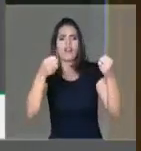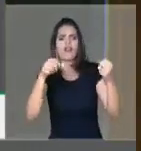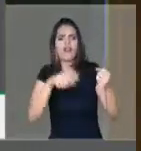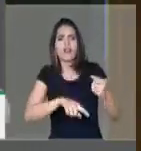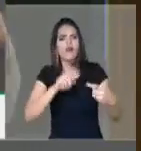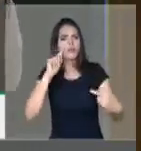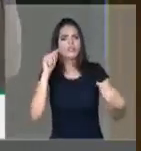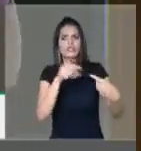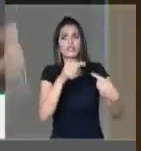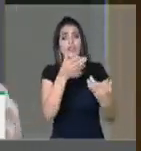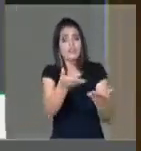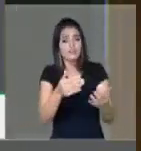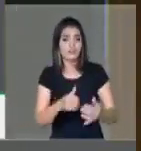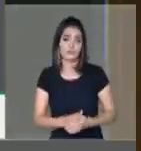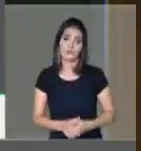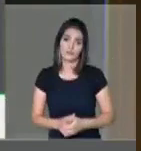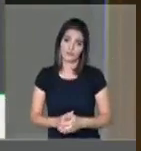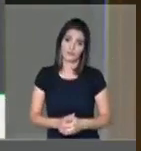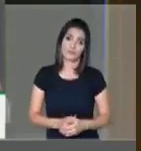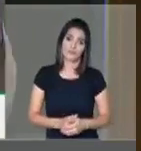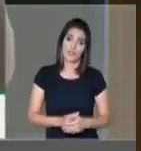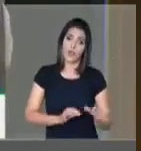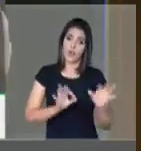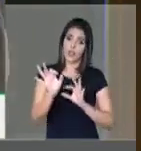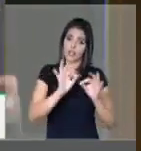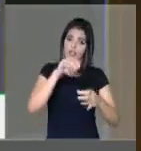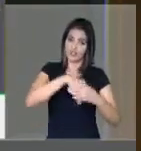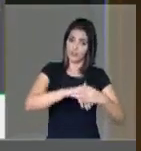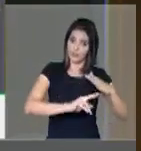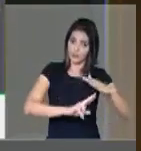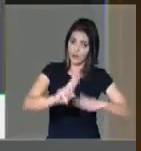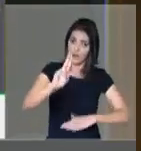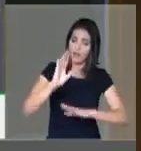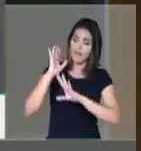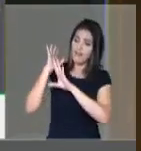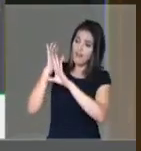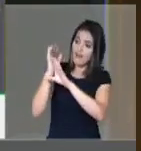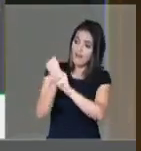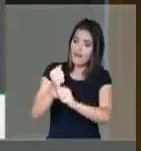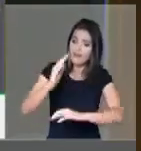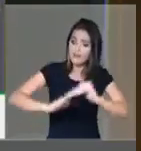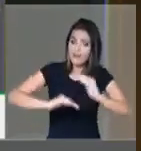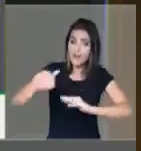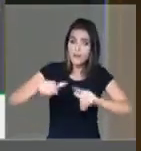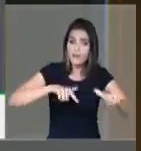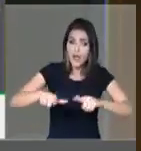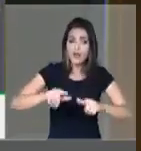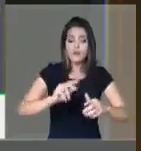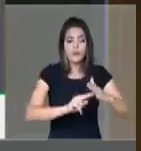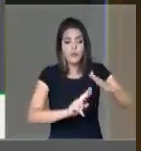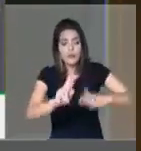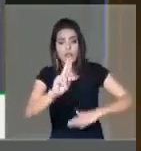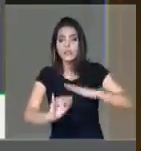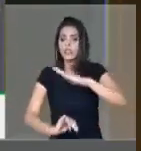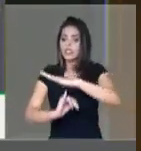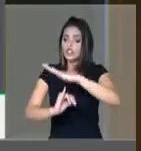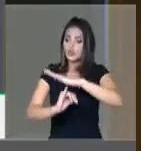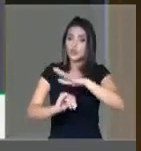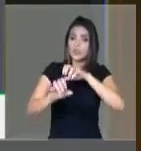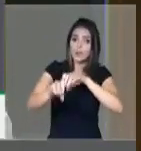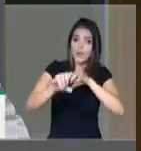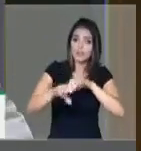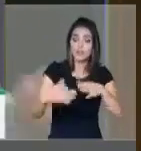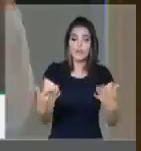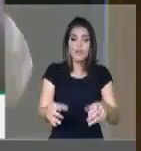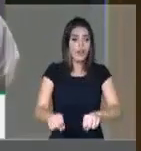autonomia universitária, a organização das universidades, as carreiras universitárias e dos institutos técnicos. E por